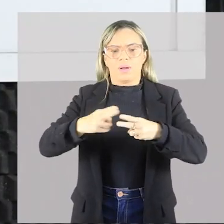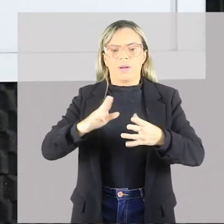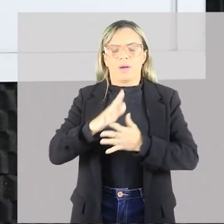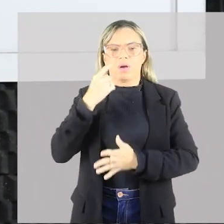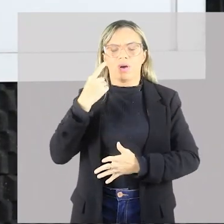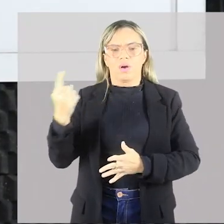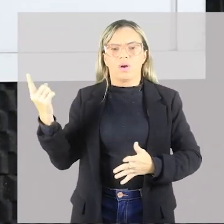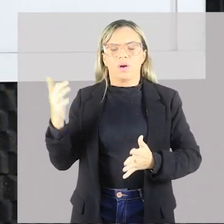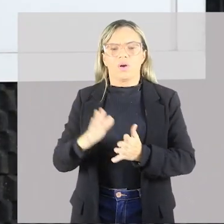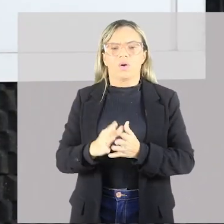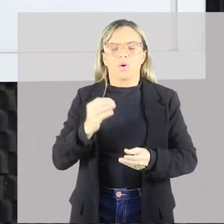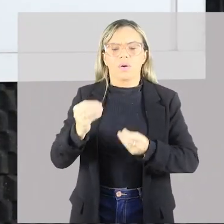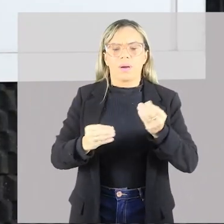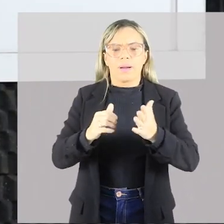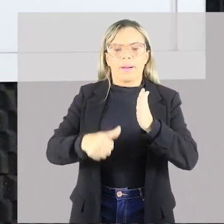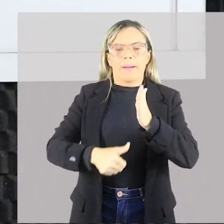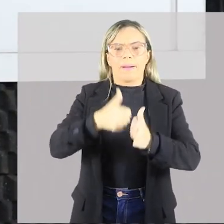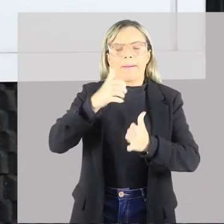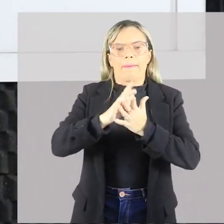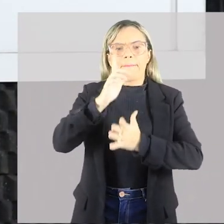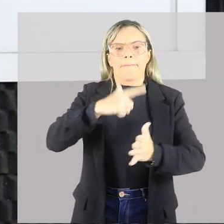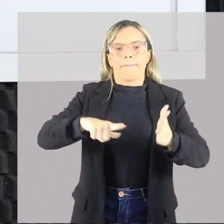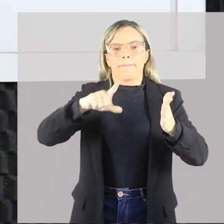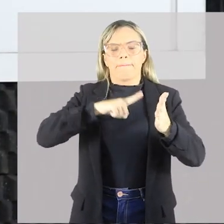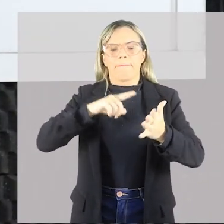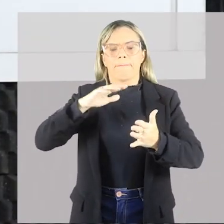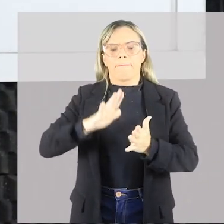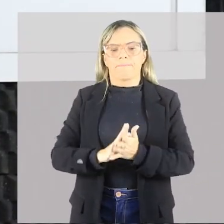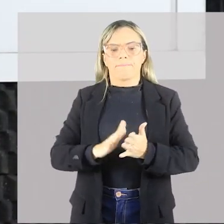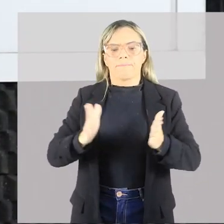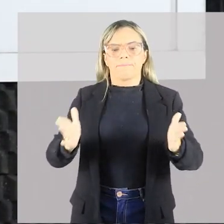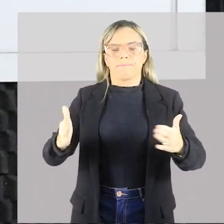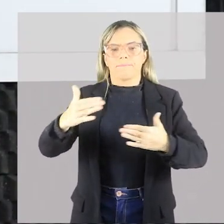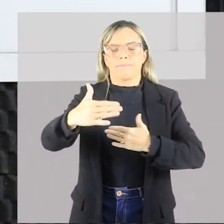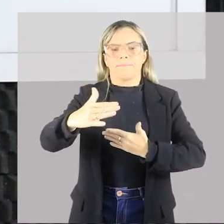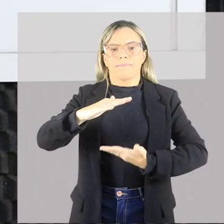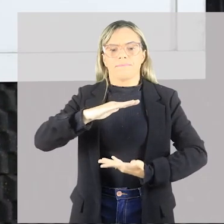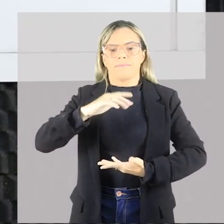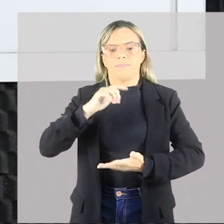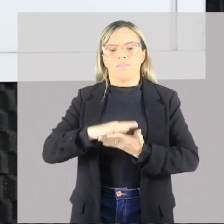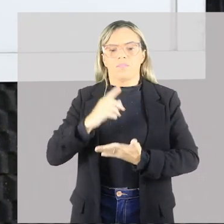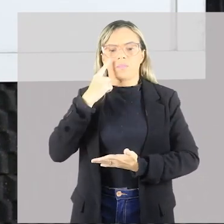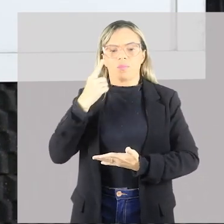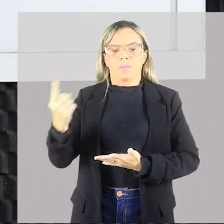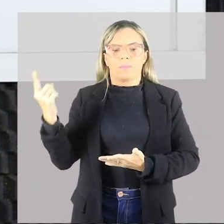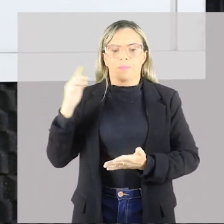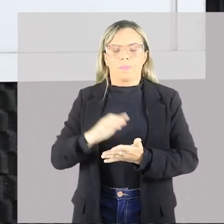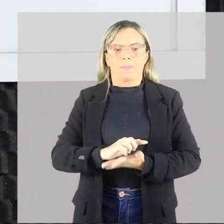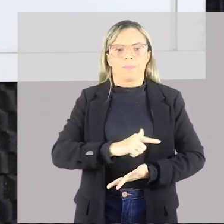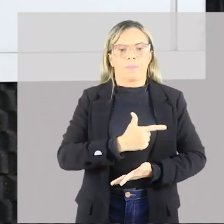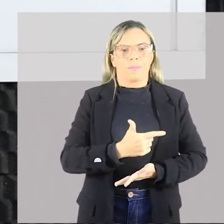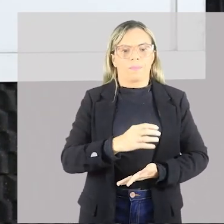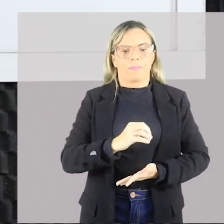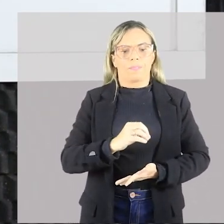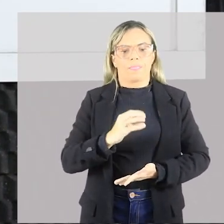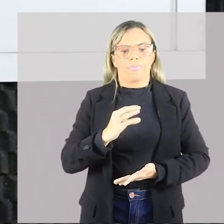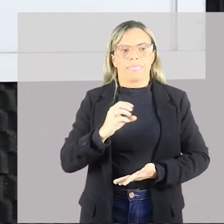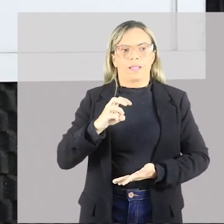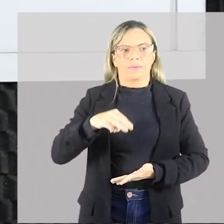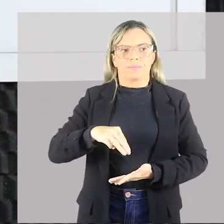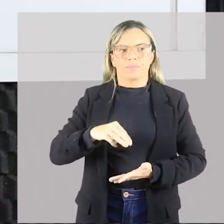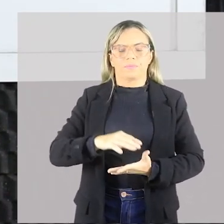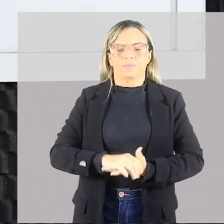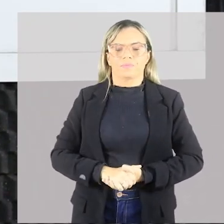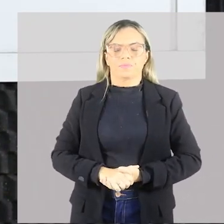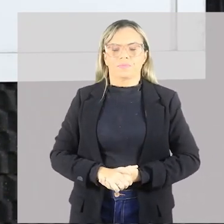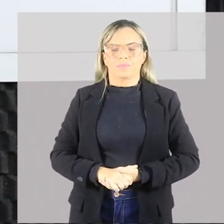turma. Então vamos lá. Primeiro, você tem uma caixa que deu as 3 dimensões aí. 20 centímetros, vamos primeiro pegar as